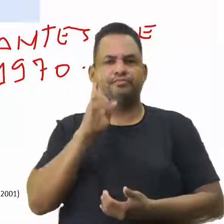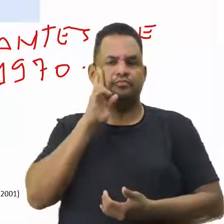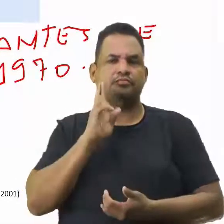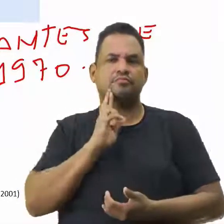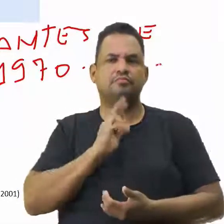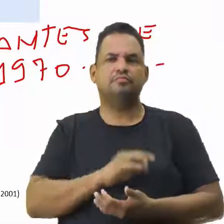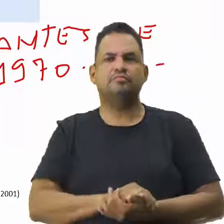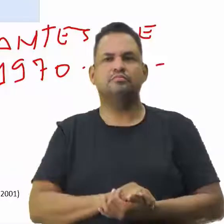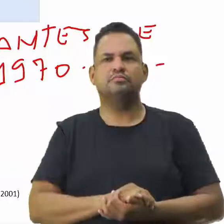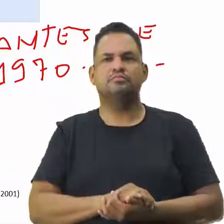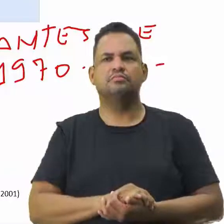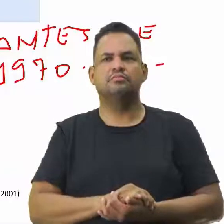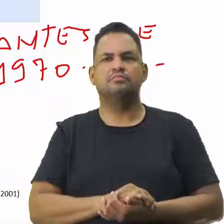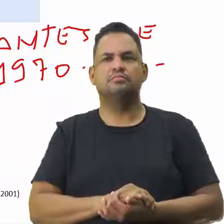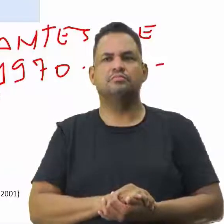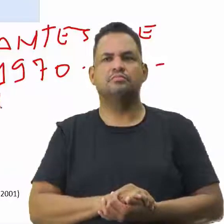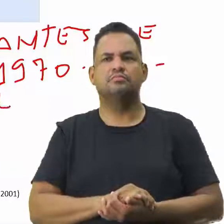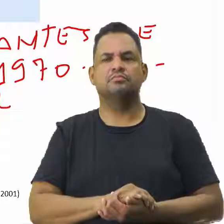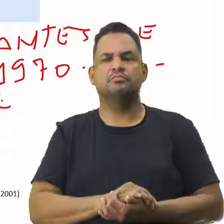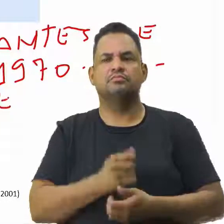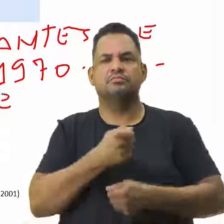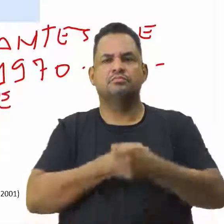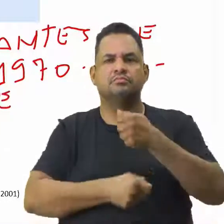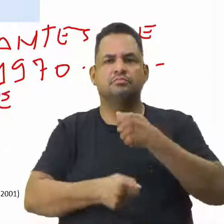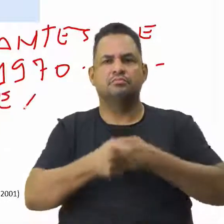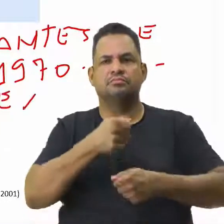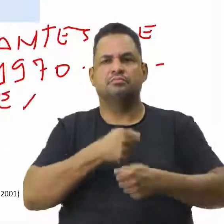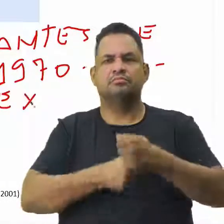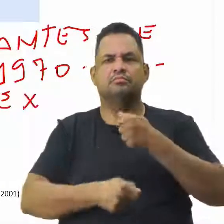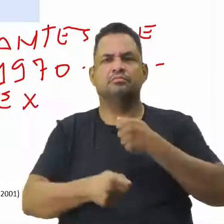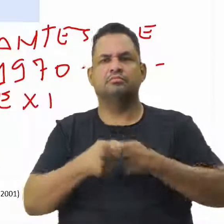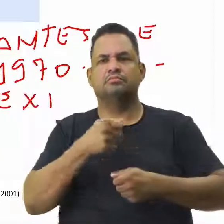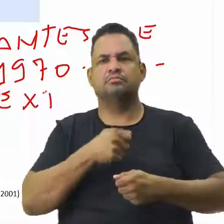Rondônia, a economia era